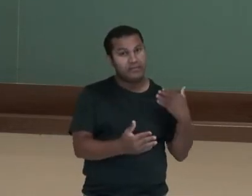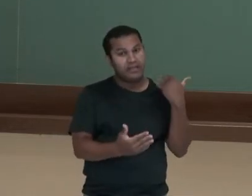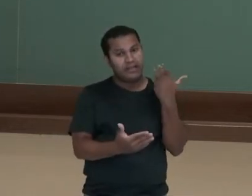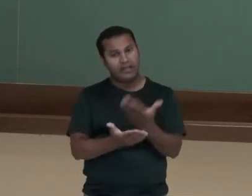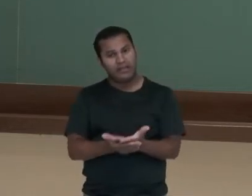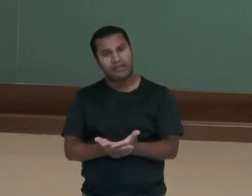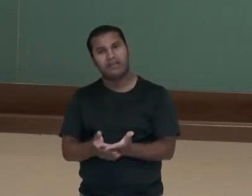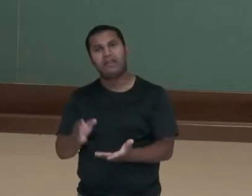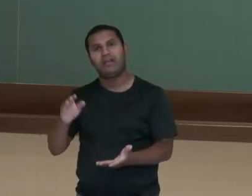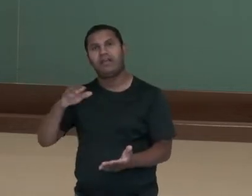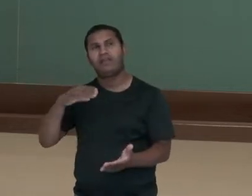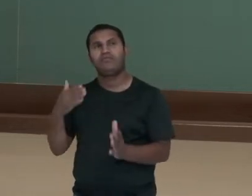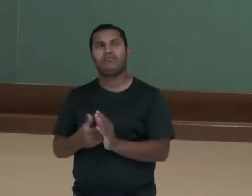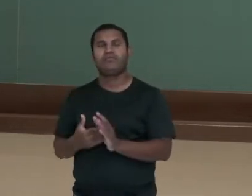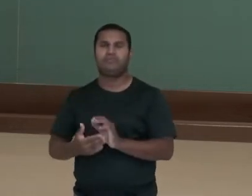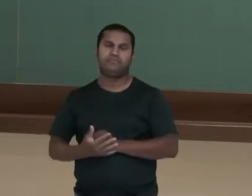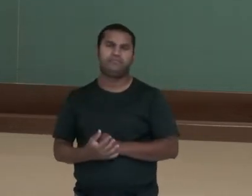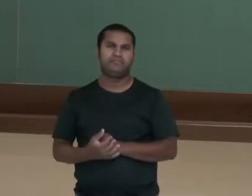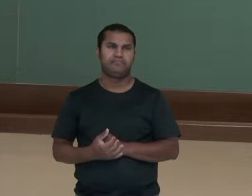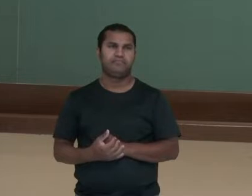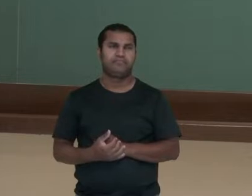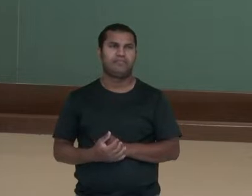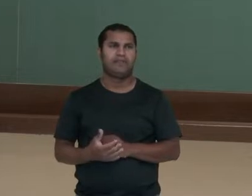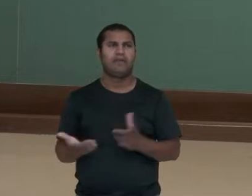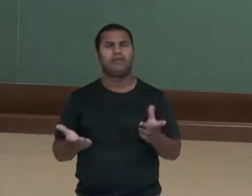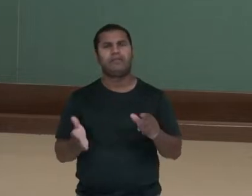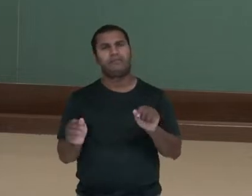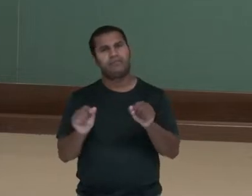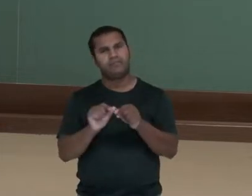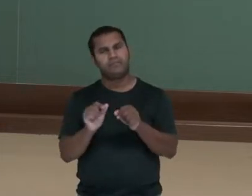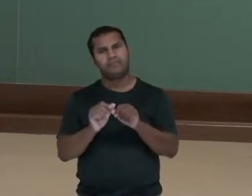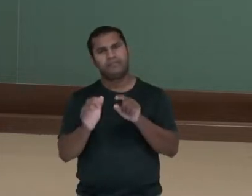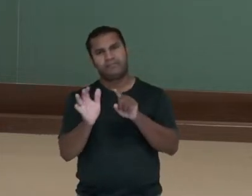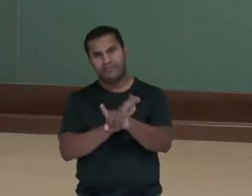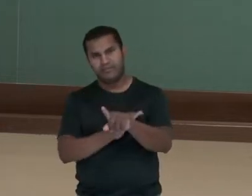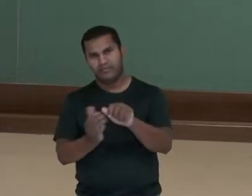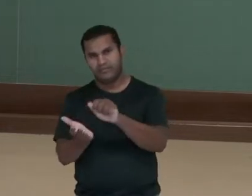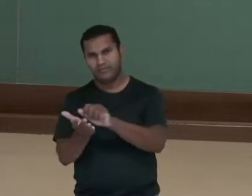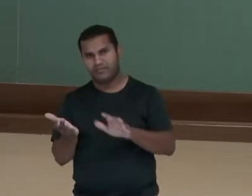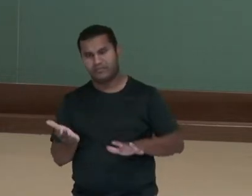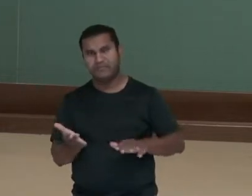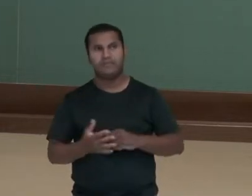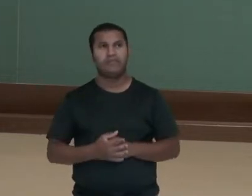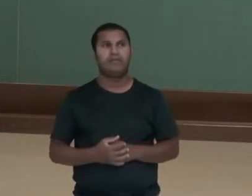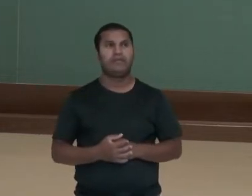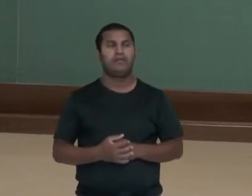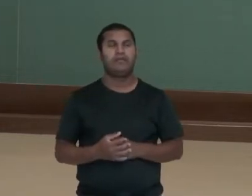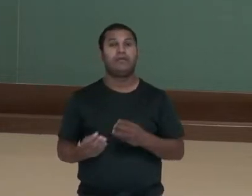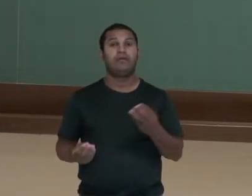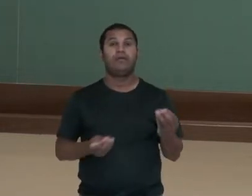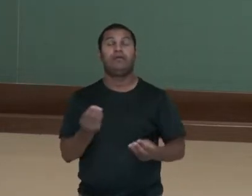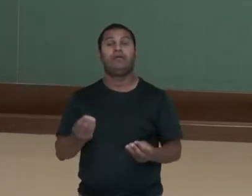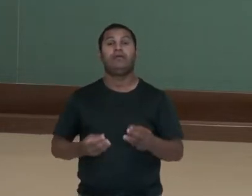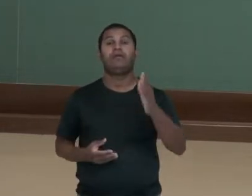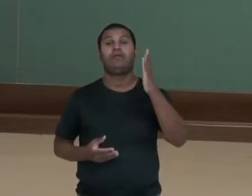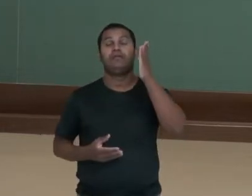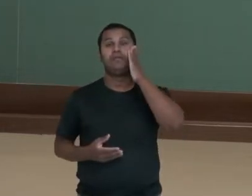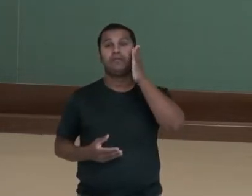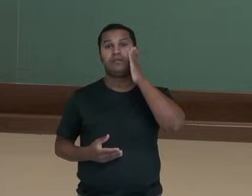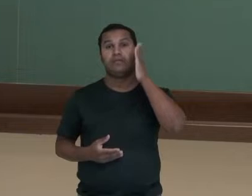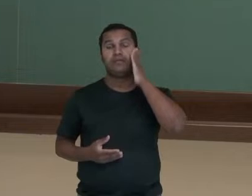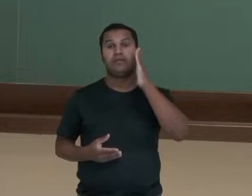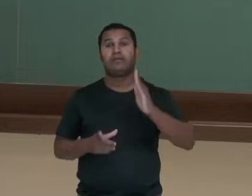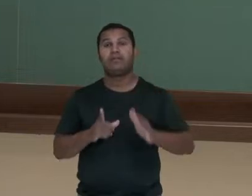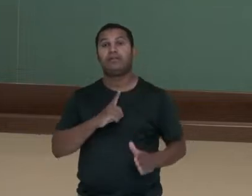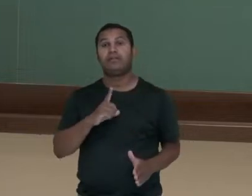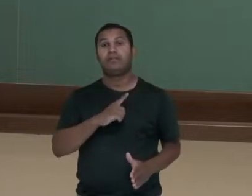de organização. Vamos para uma atividade, olha. Considerando que todos os seres vivos necessitam